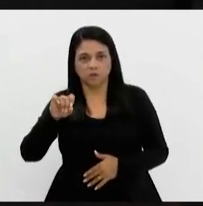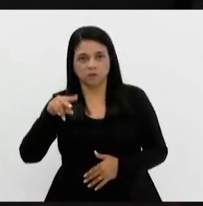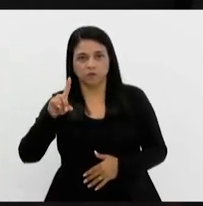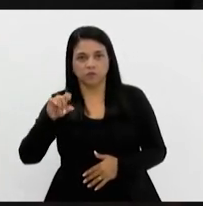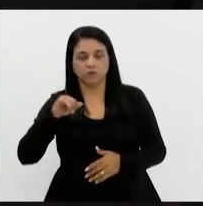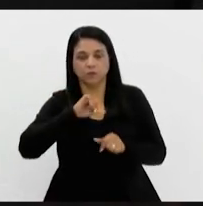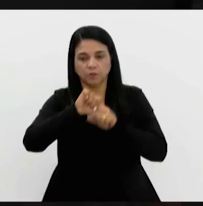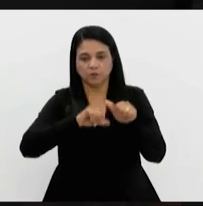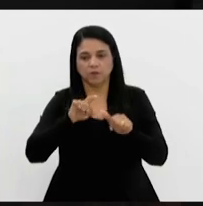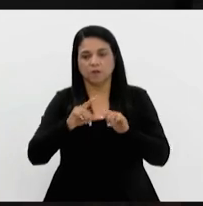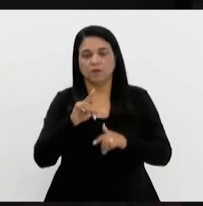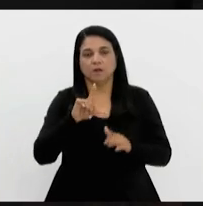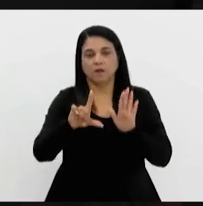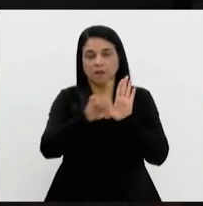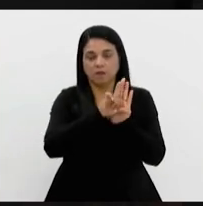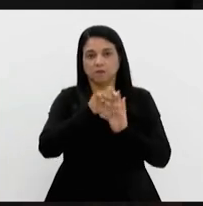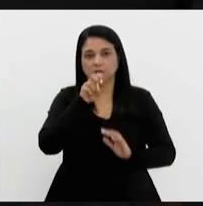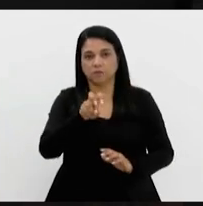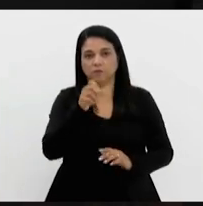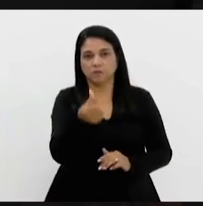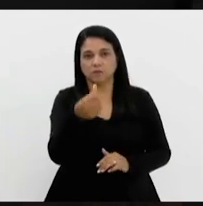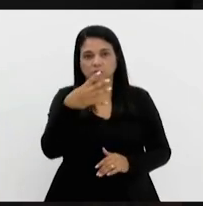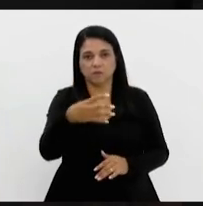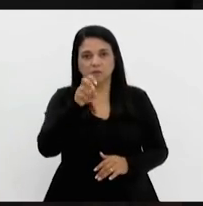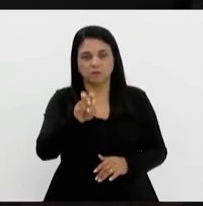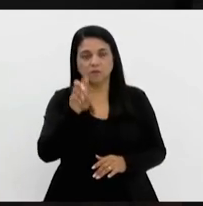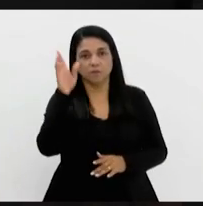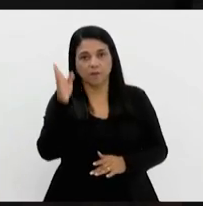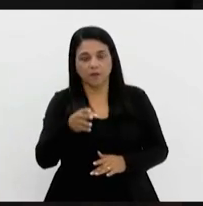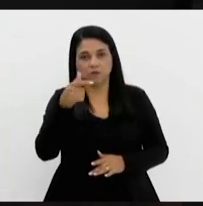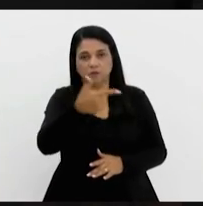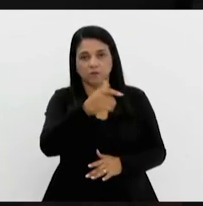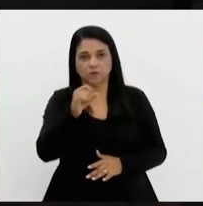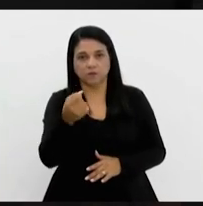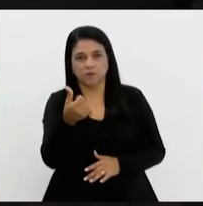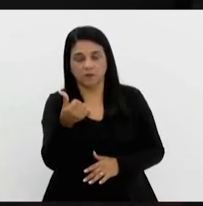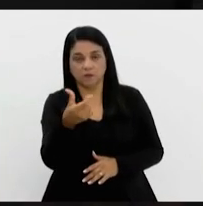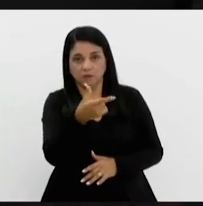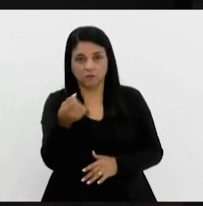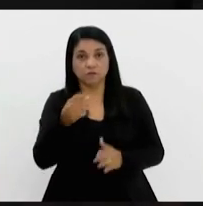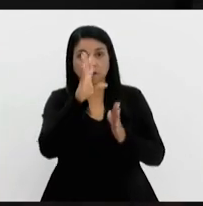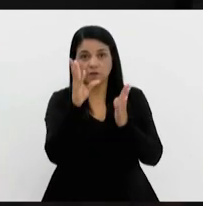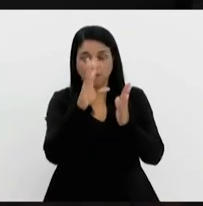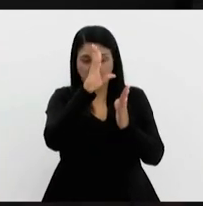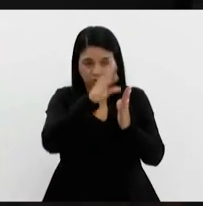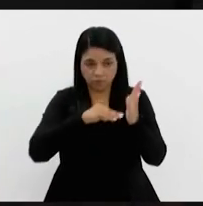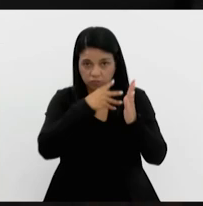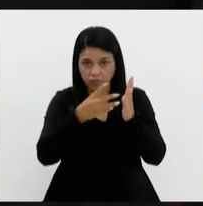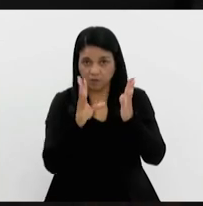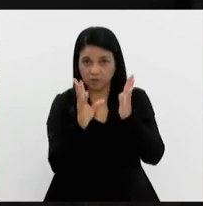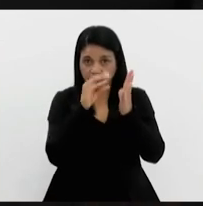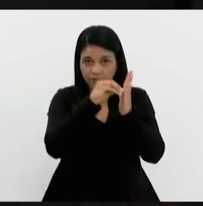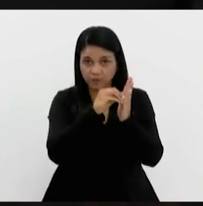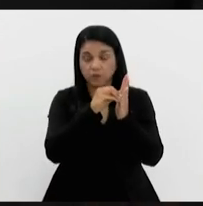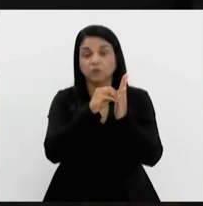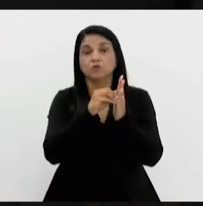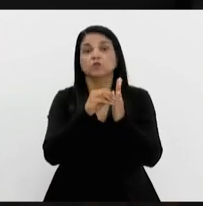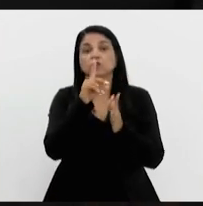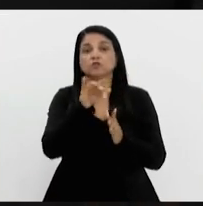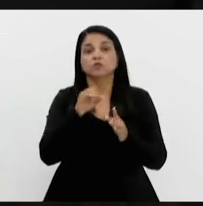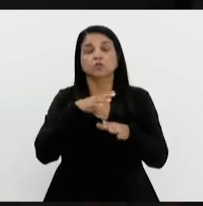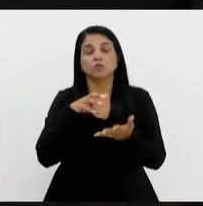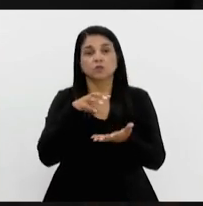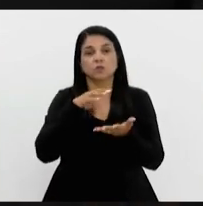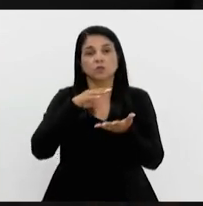número 5.645 de 2010, para incluir no calendário oficial do Estado do Rio de Janeiro o Dia do Conselheiro Comunitário de